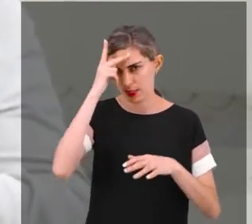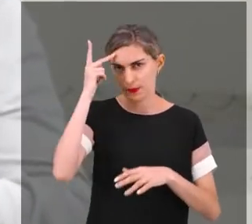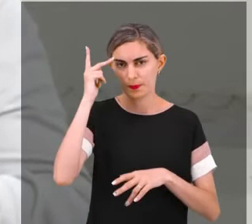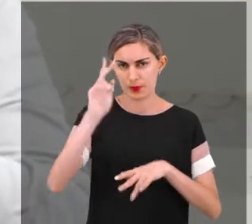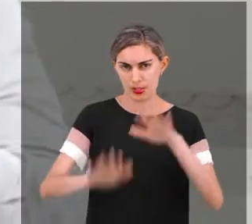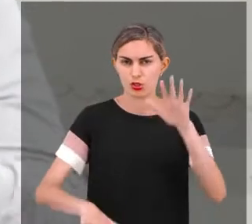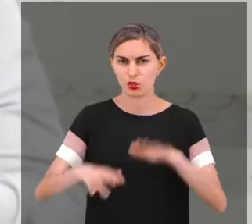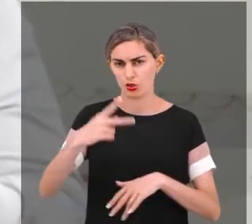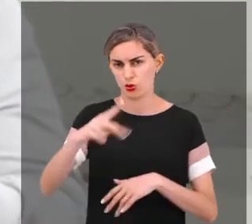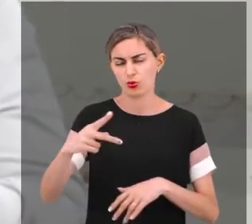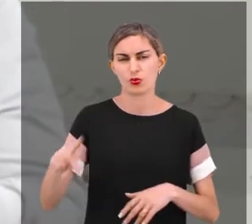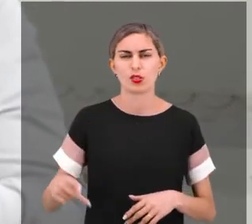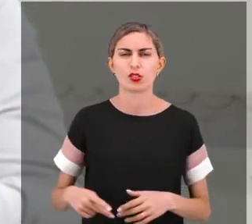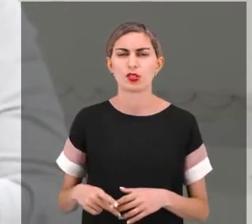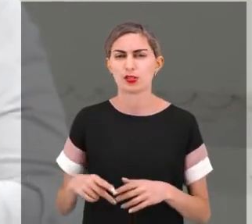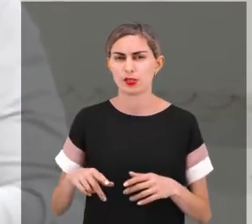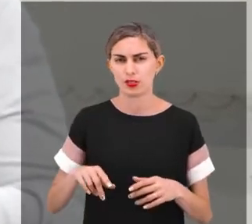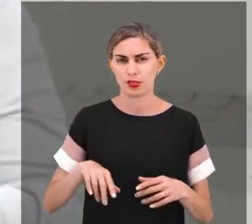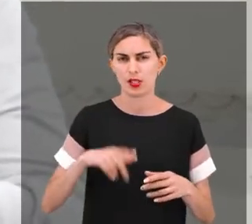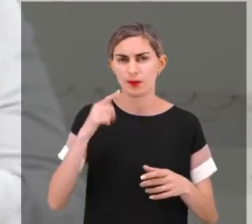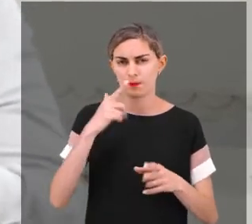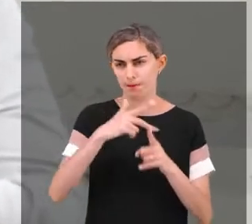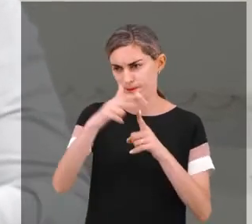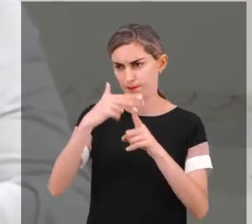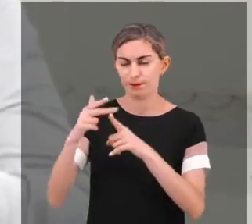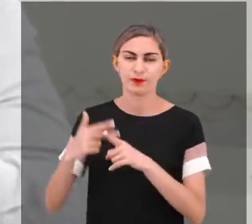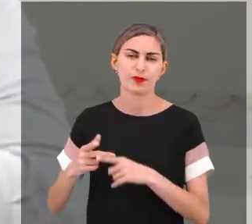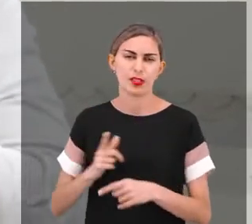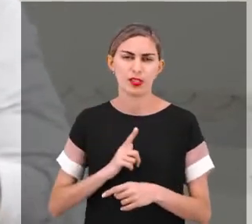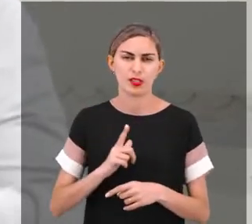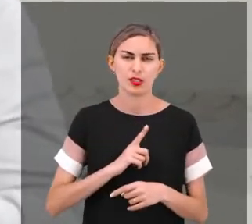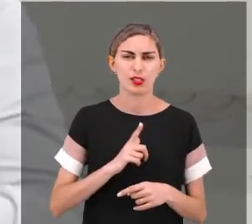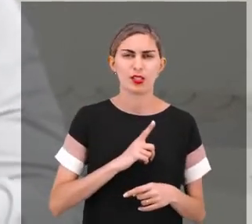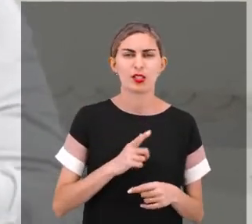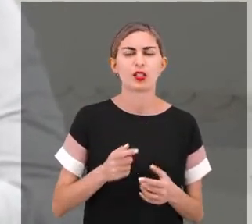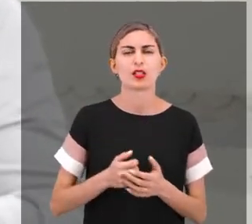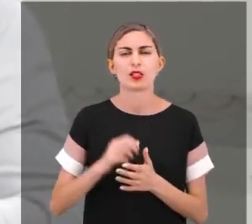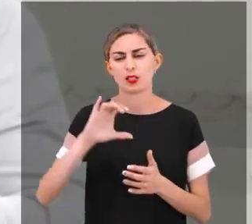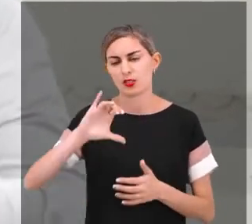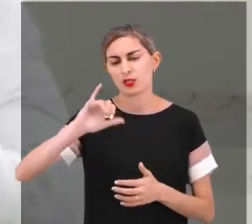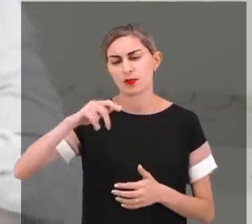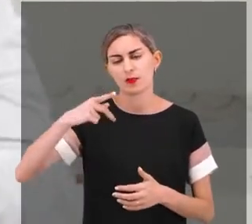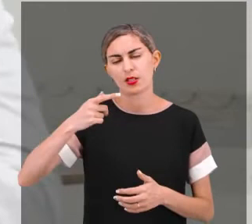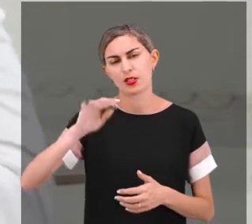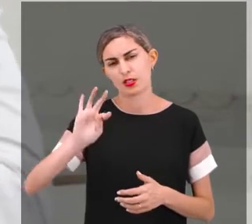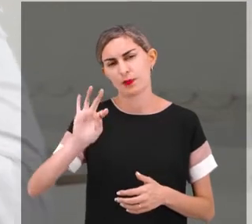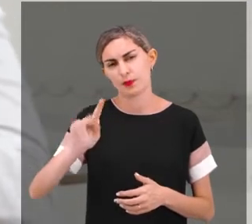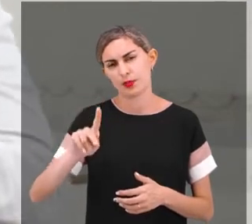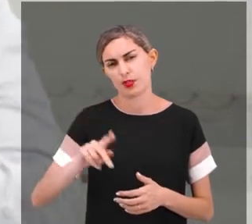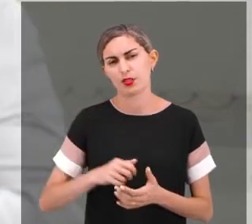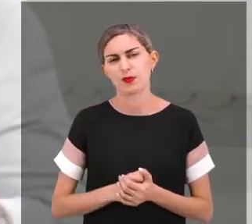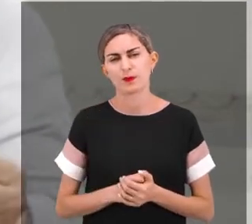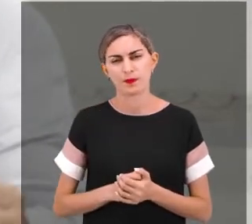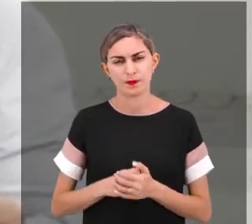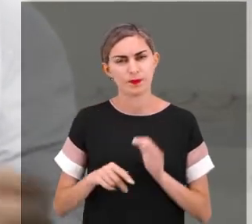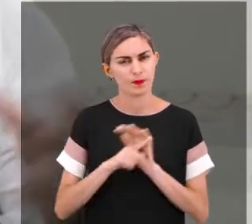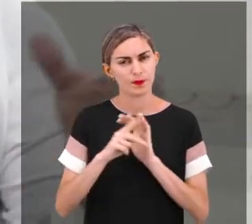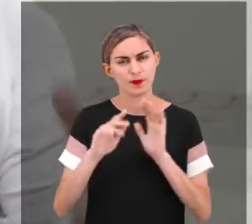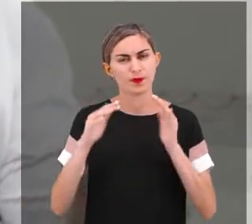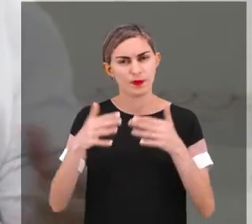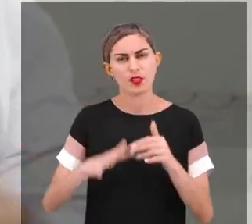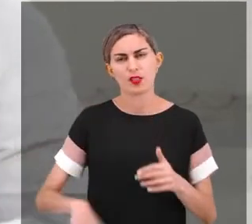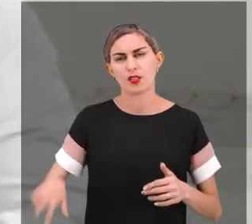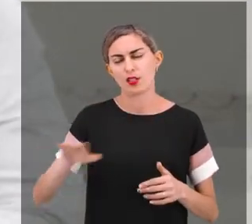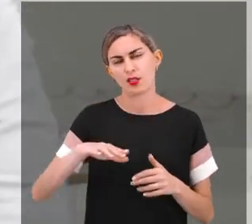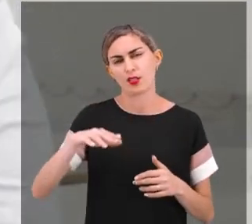essas pessoas, após serem eleitas e indicadas, existe o curso da CIPA-TP com especificidade